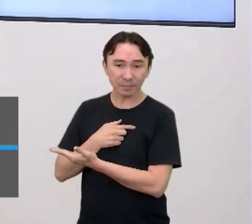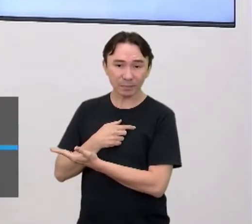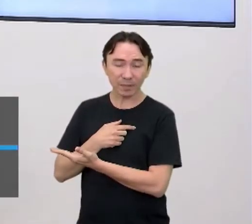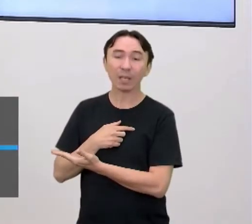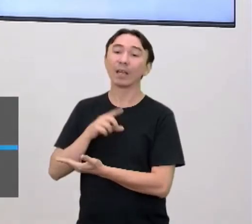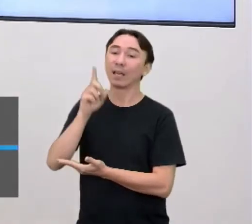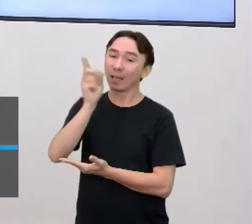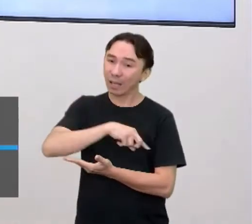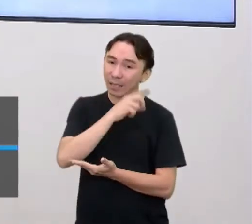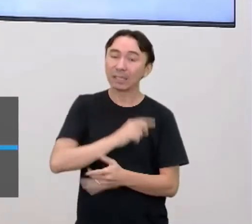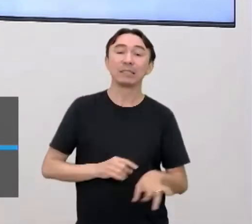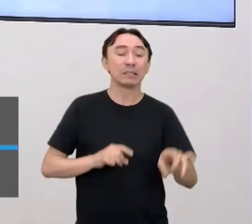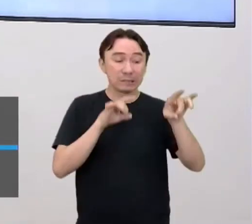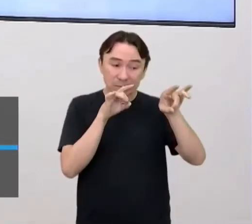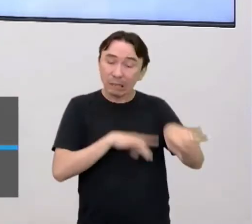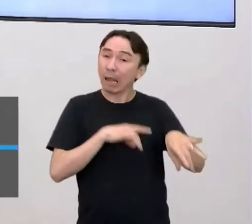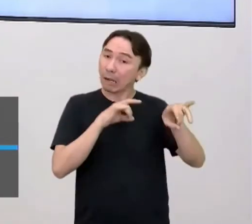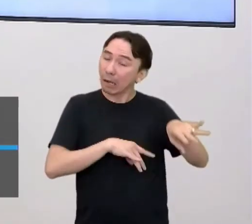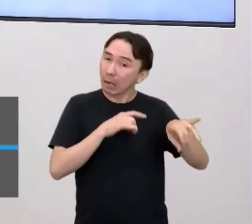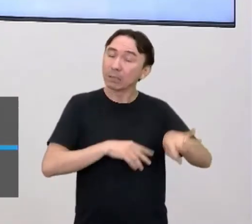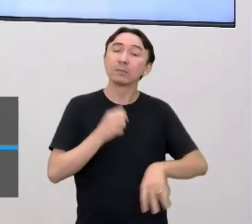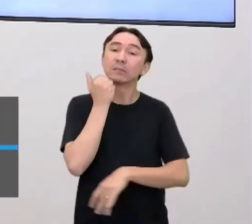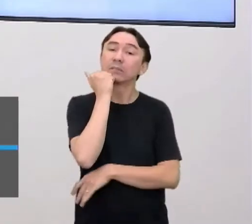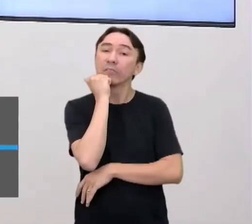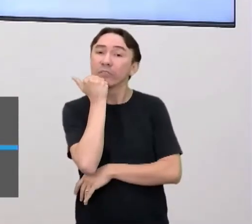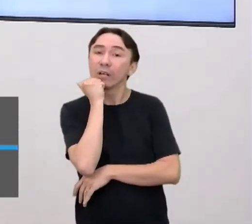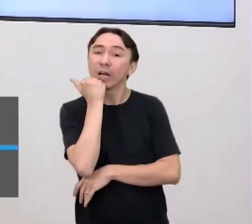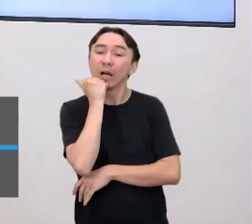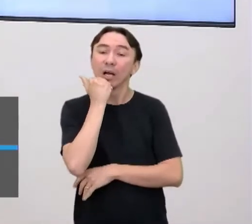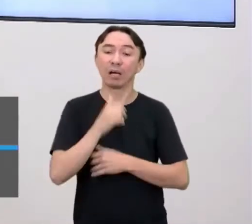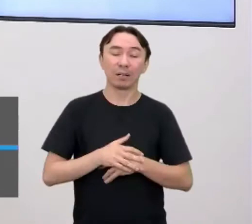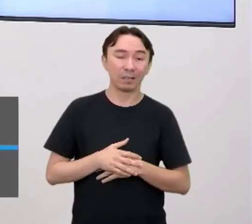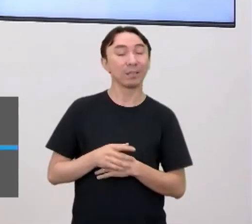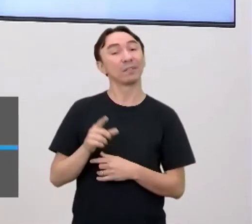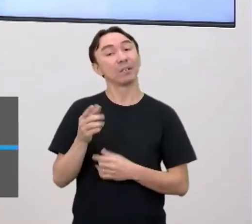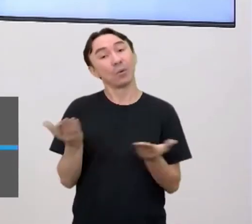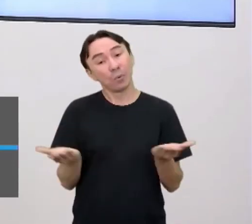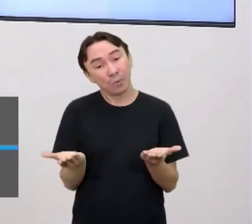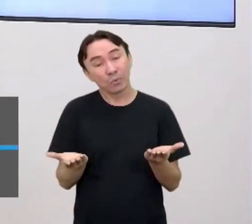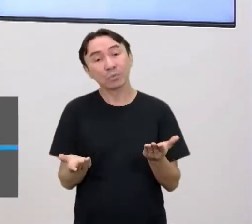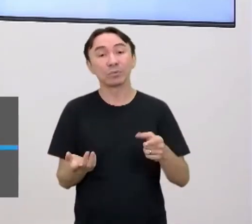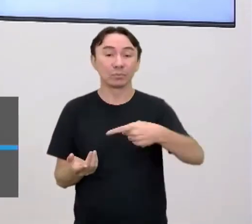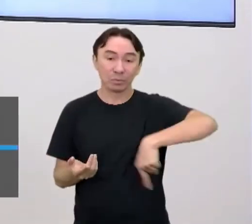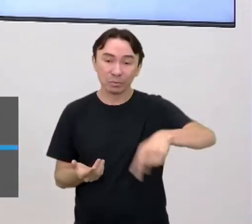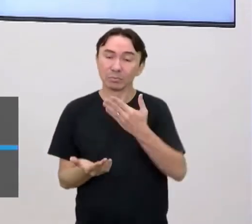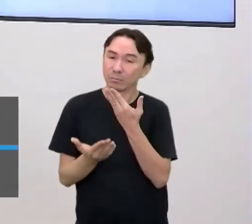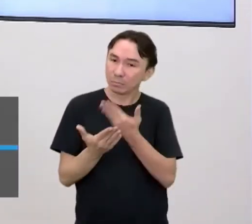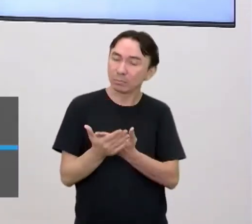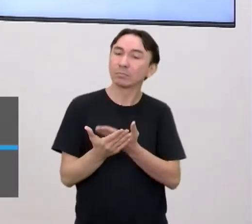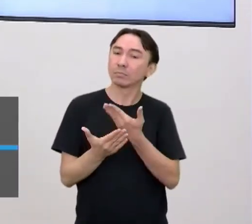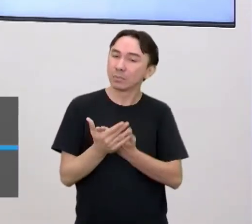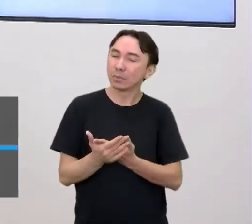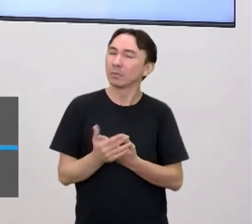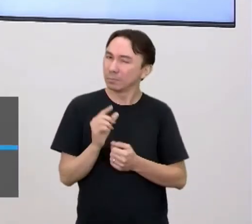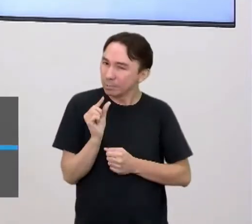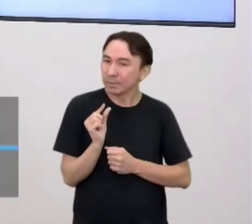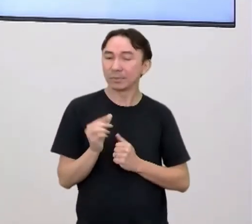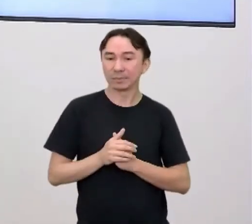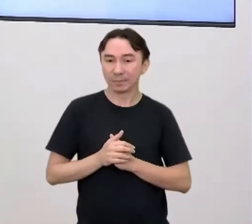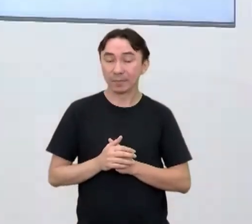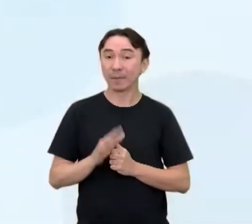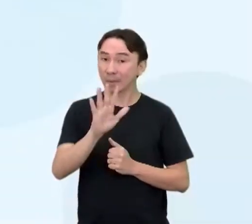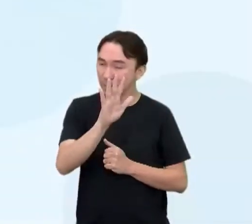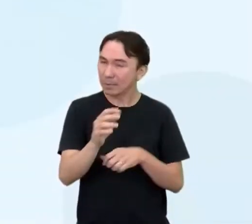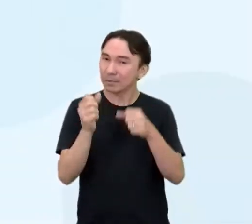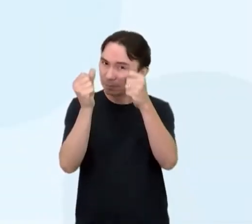mas é no método científico. Então é esse método que a gente vai estudar um pouquinho hoje. Para explicar um pouquinho melhor, eu vou